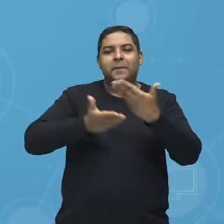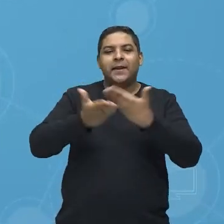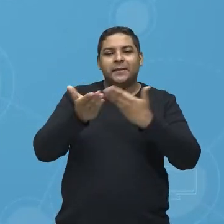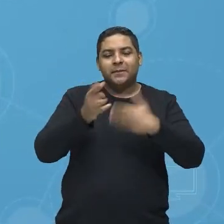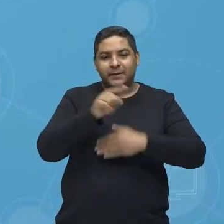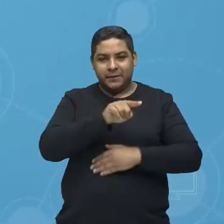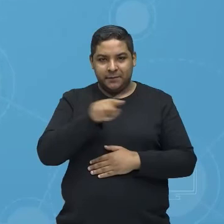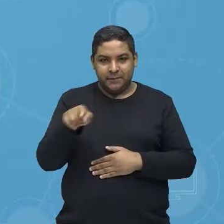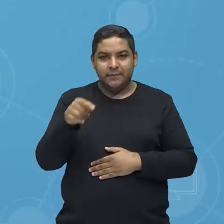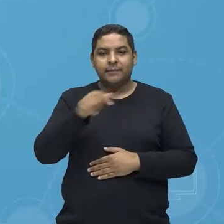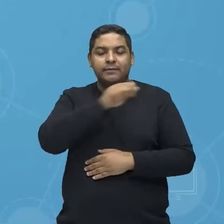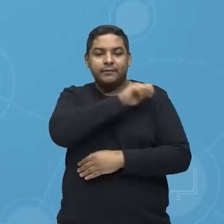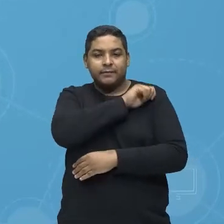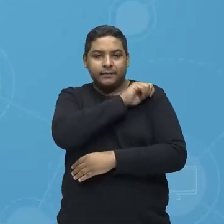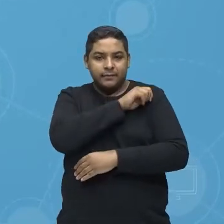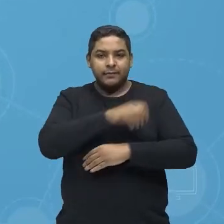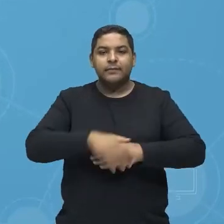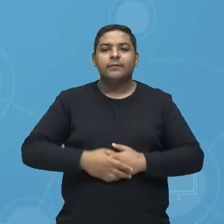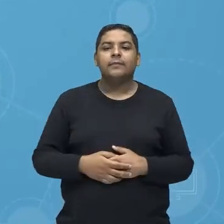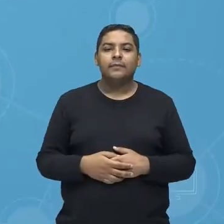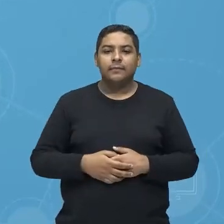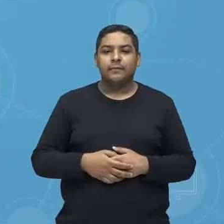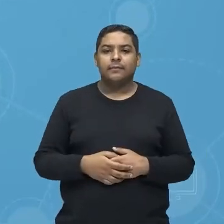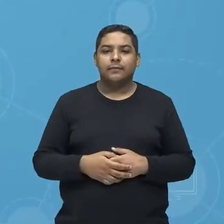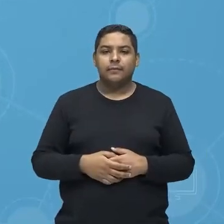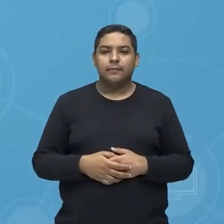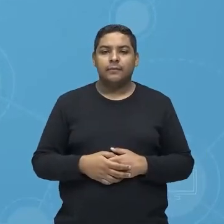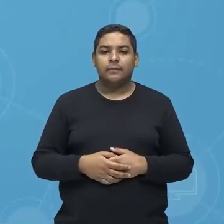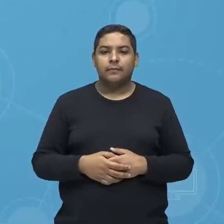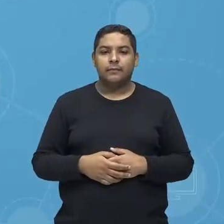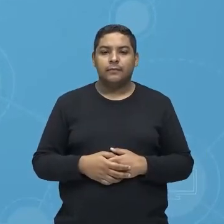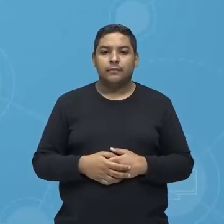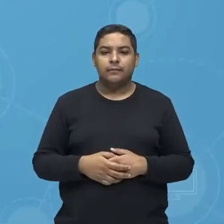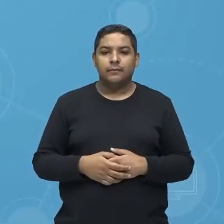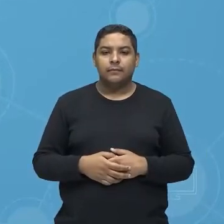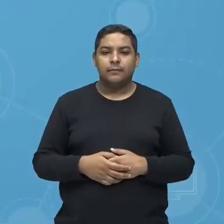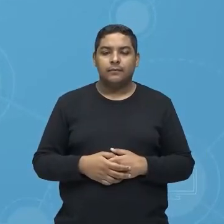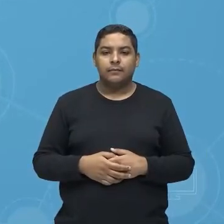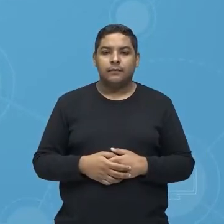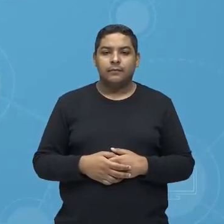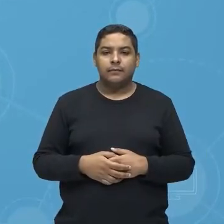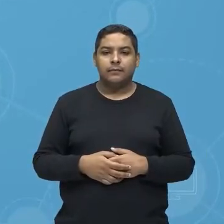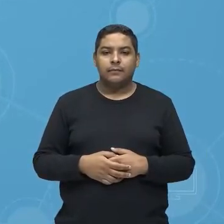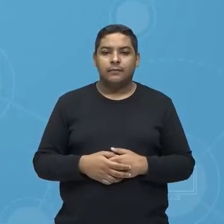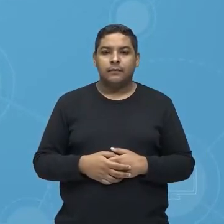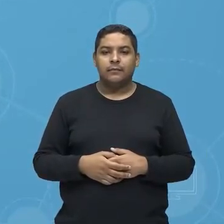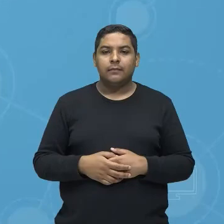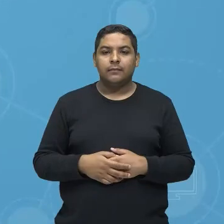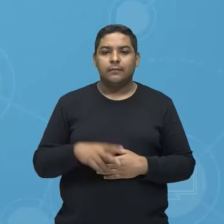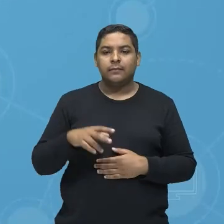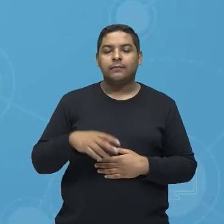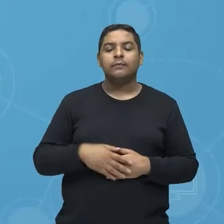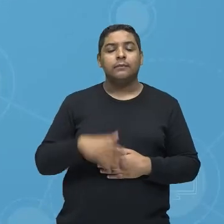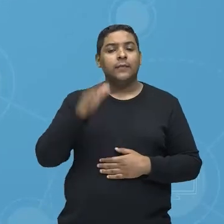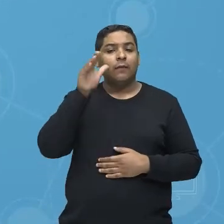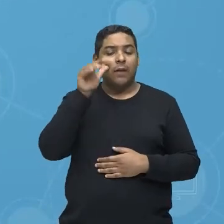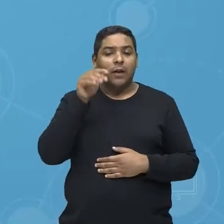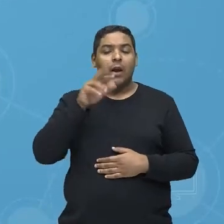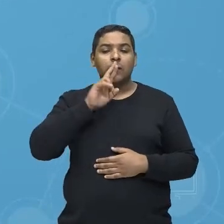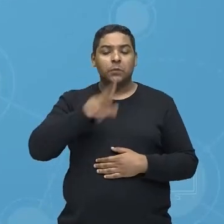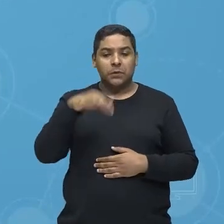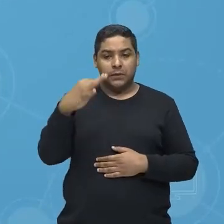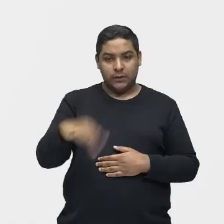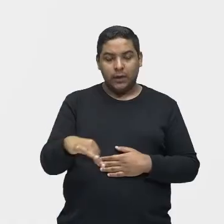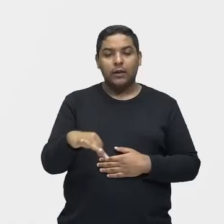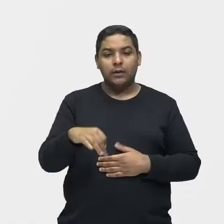participação da aluna, verificando essas questões. Então vamos lá responder, verificando aí o gabarito das nossas atividades.